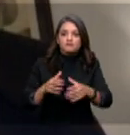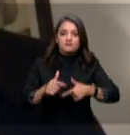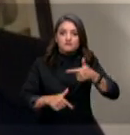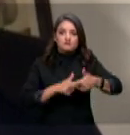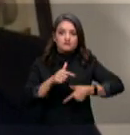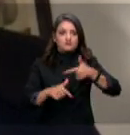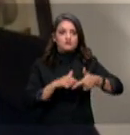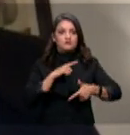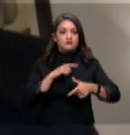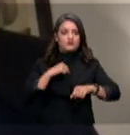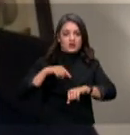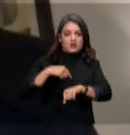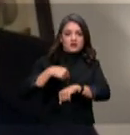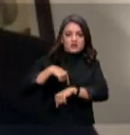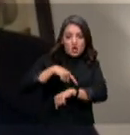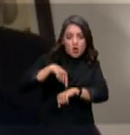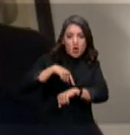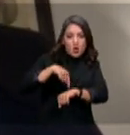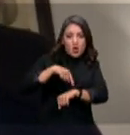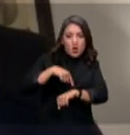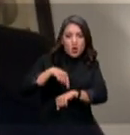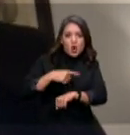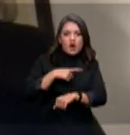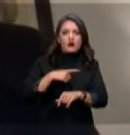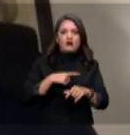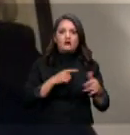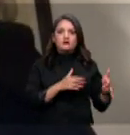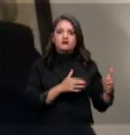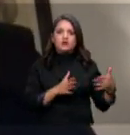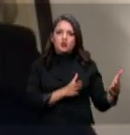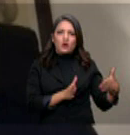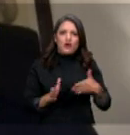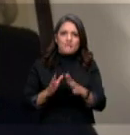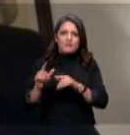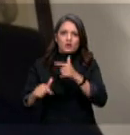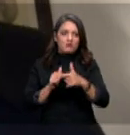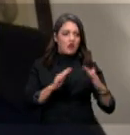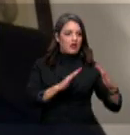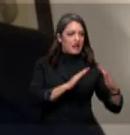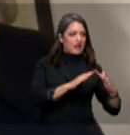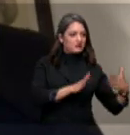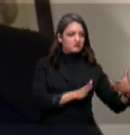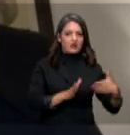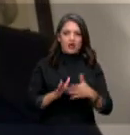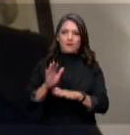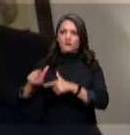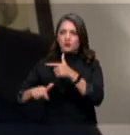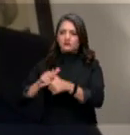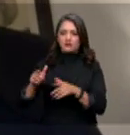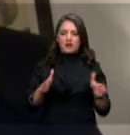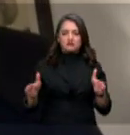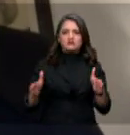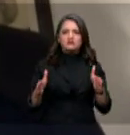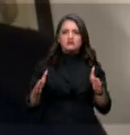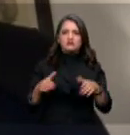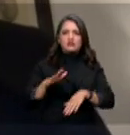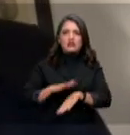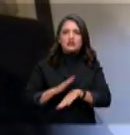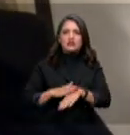as chamadas horas in itinere, matéria de todo, penso eu, similar ao que ora analisamos.